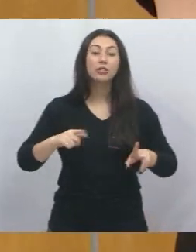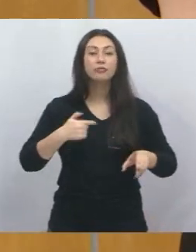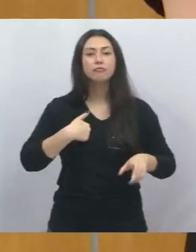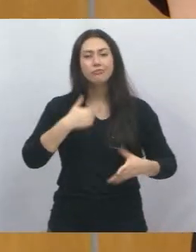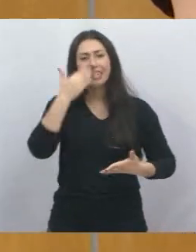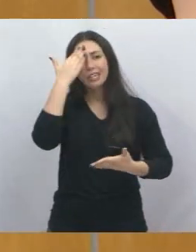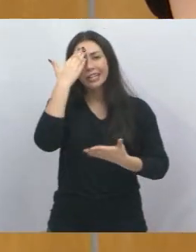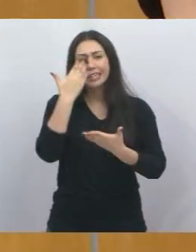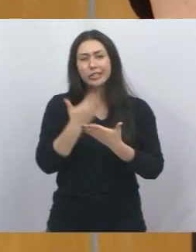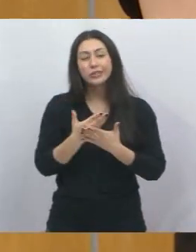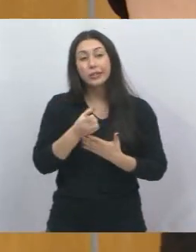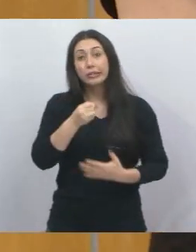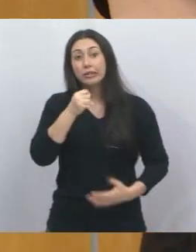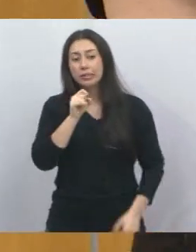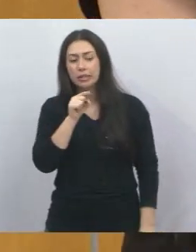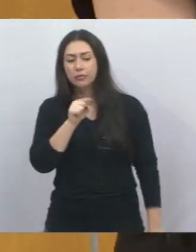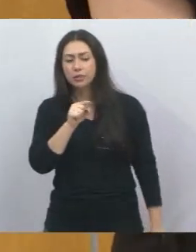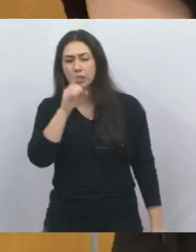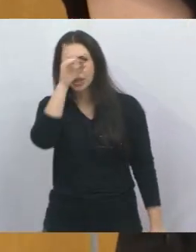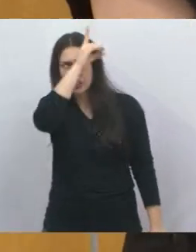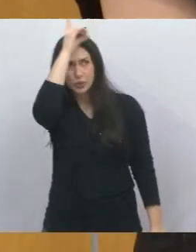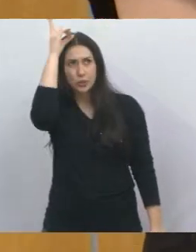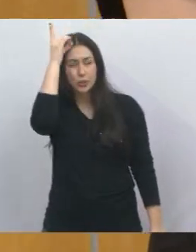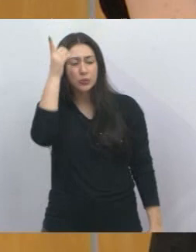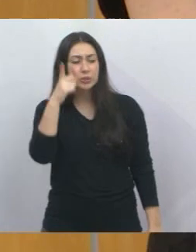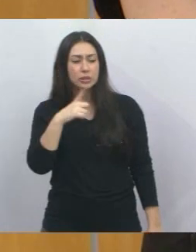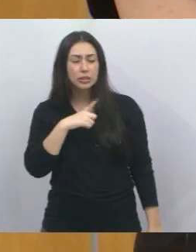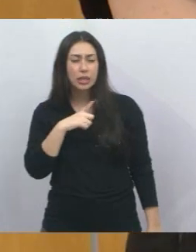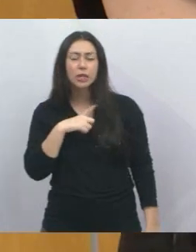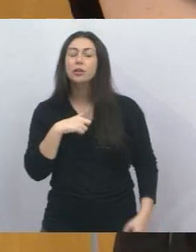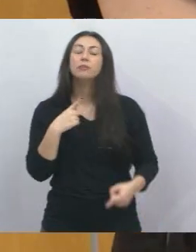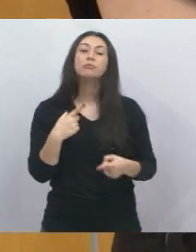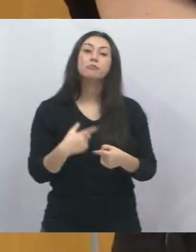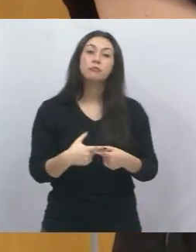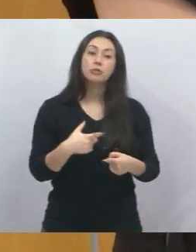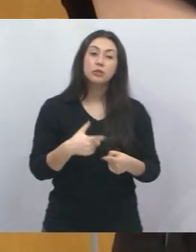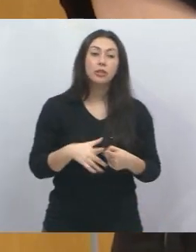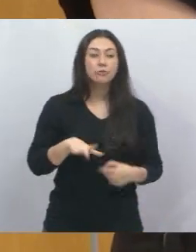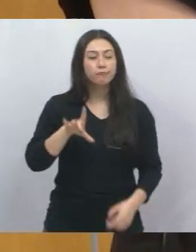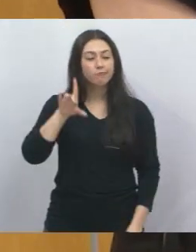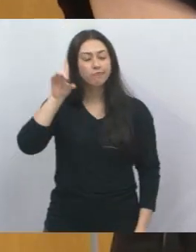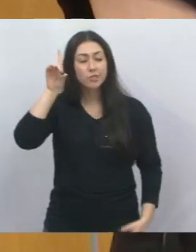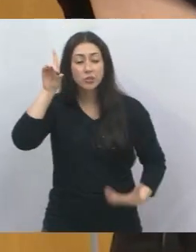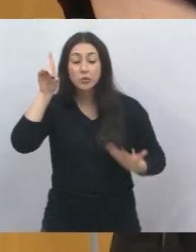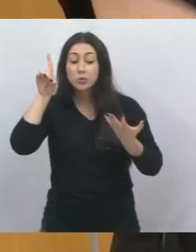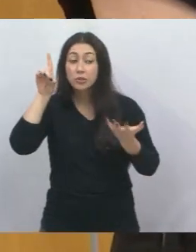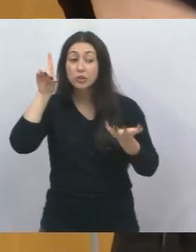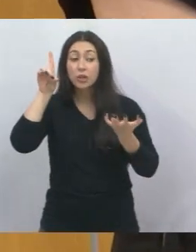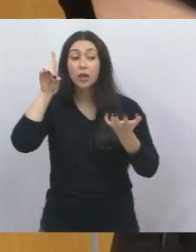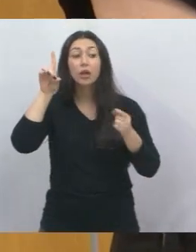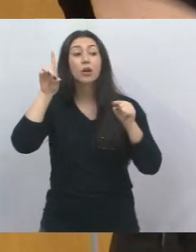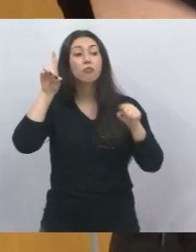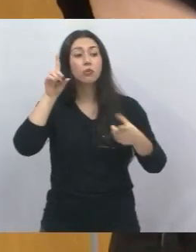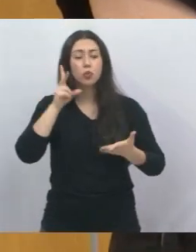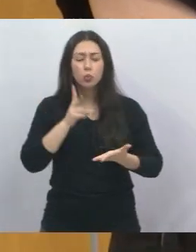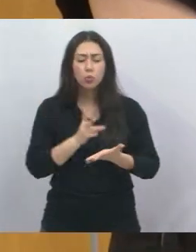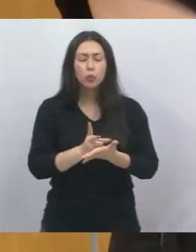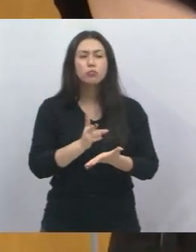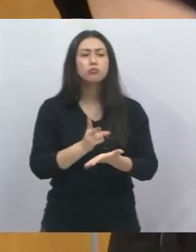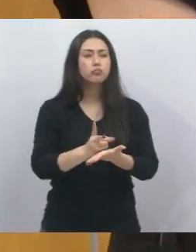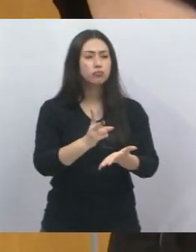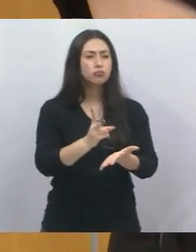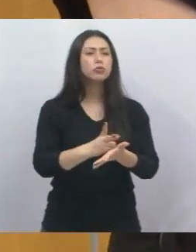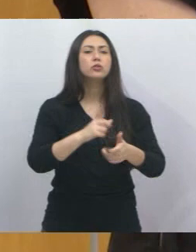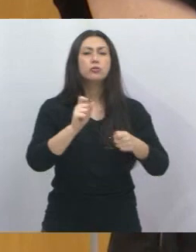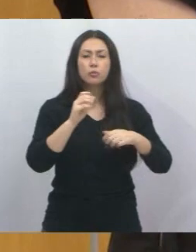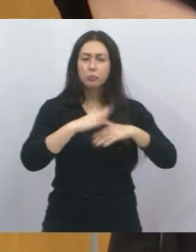Ele deu esse dom da escrita a você, é porque Ele espera que você continue fazendo o que